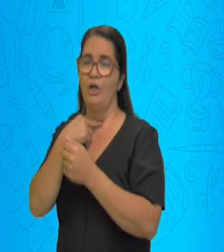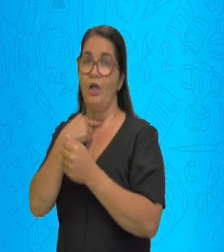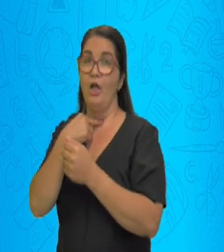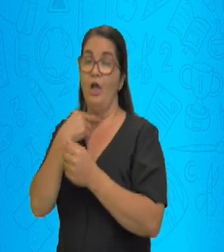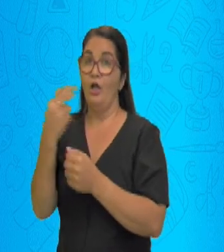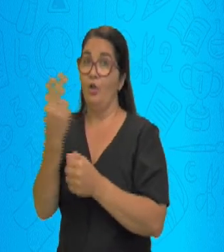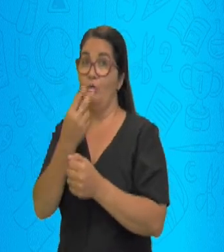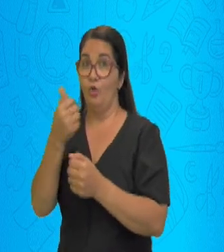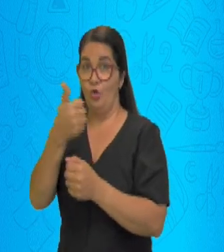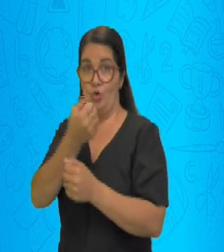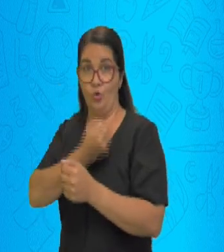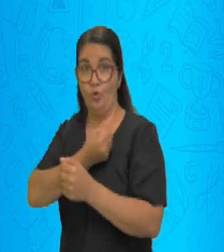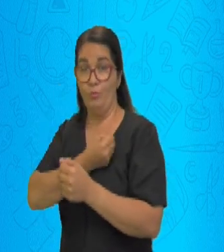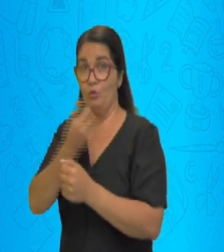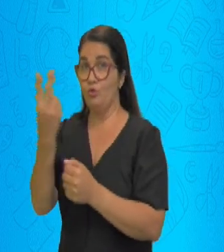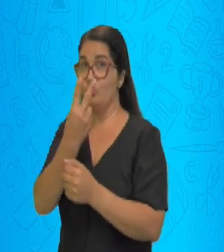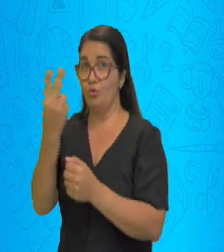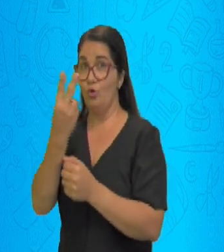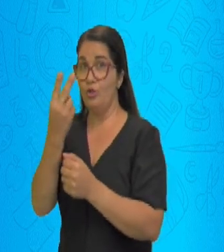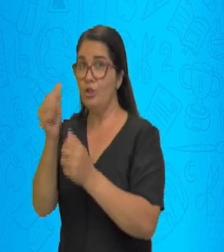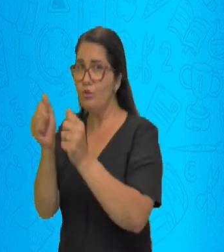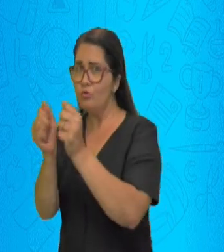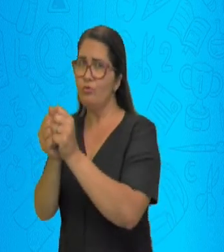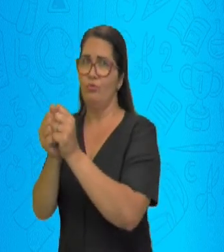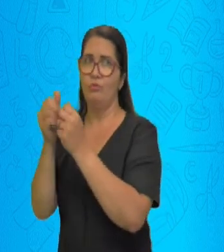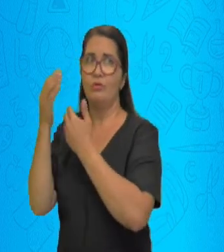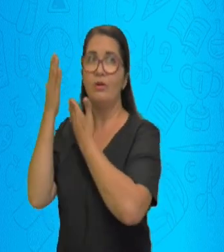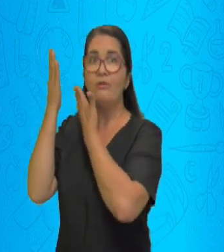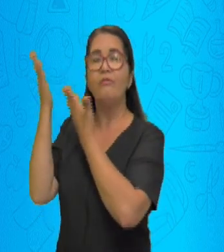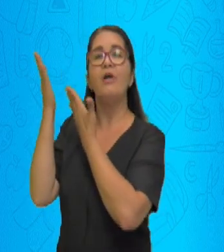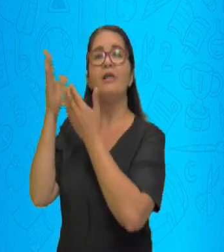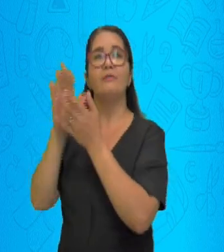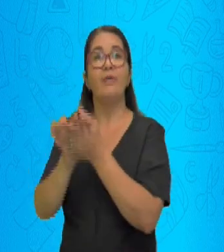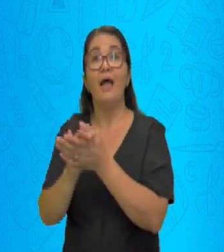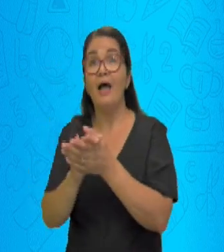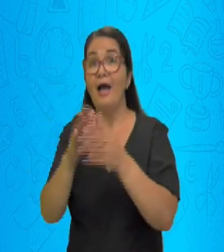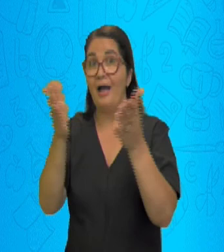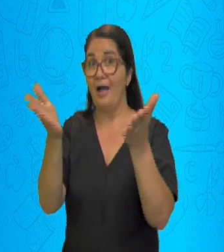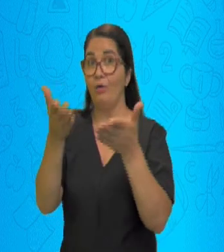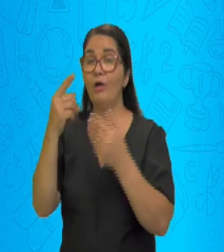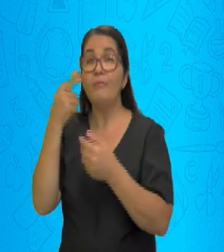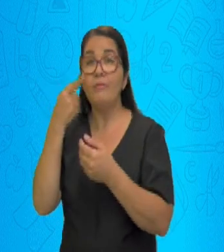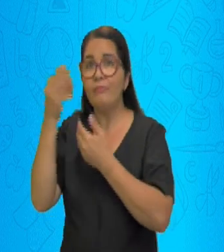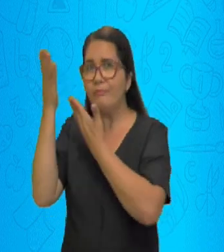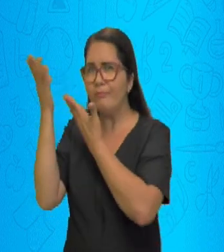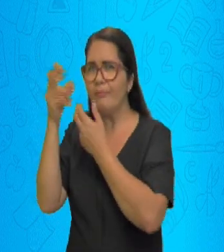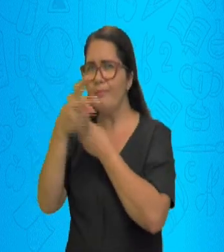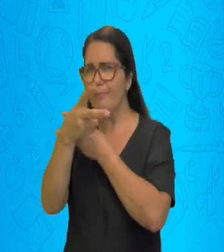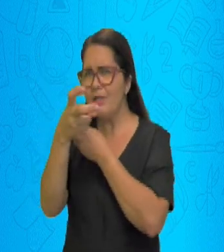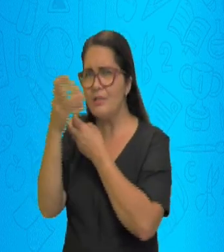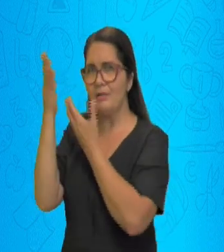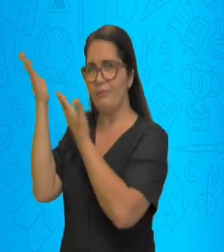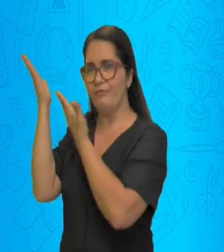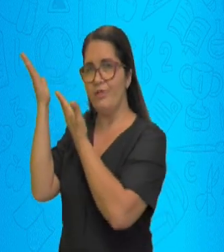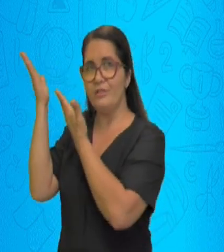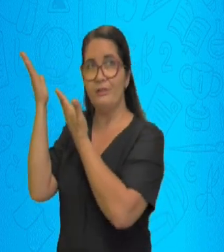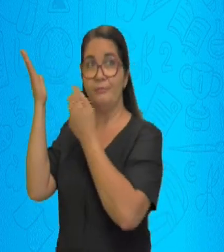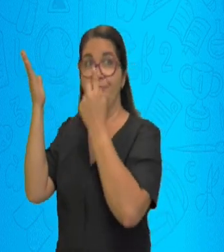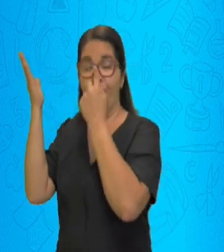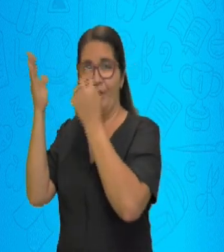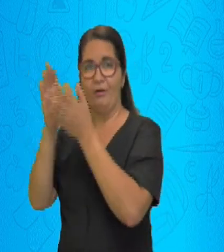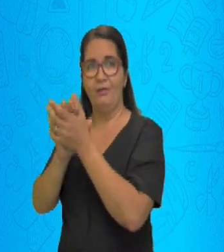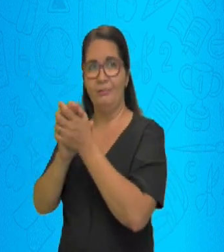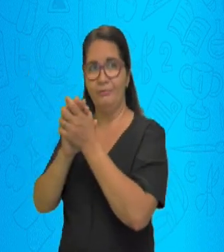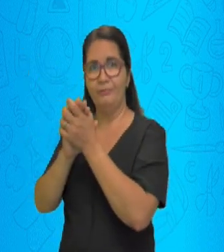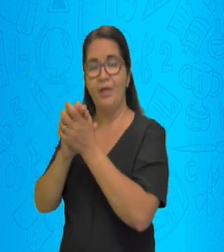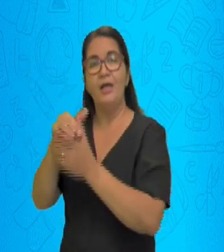forma correta, como a gente deveria fazer normal. 7 mais 4, 11. Vamos colocar aqui, ó. Deu 11,